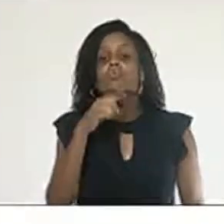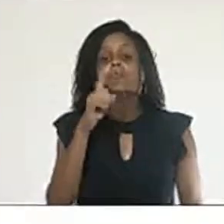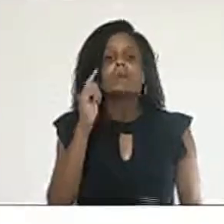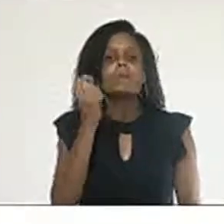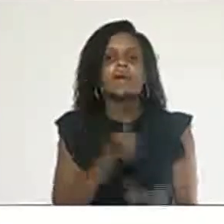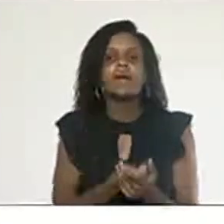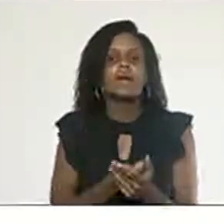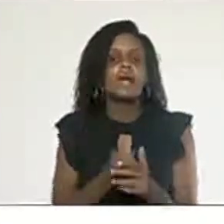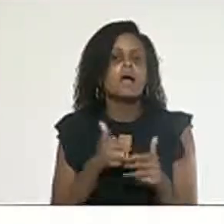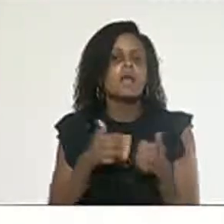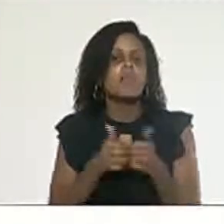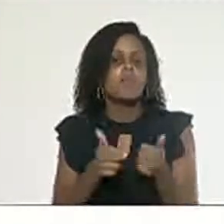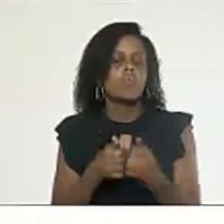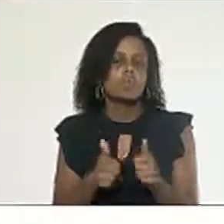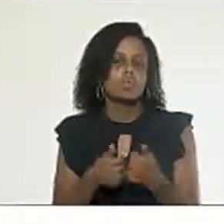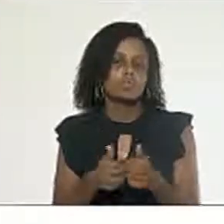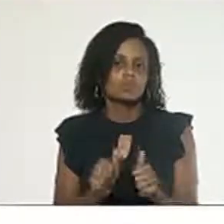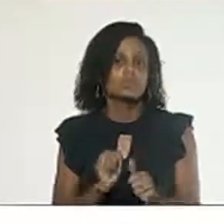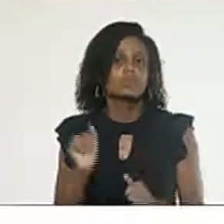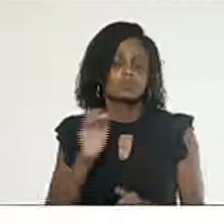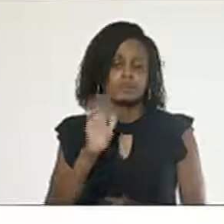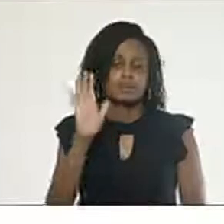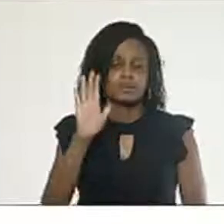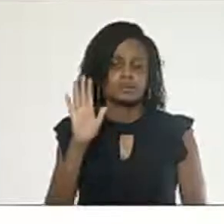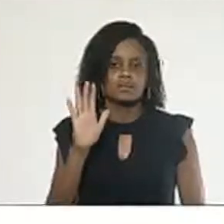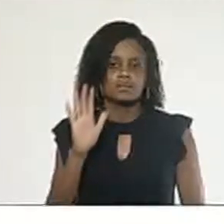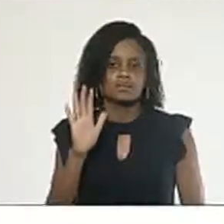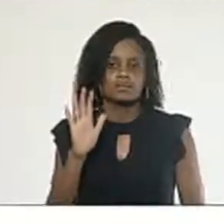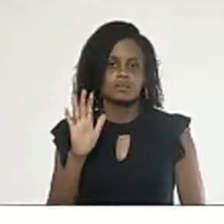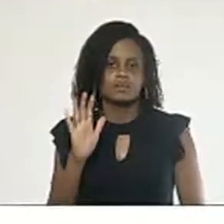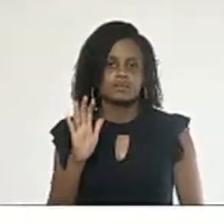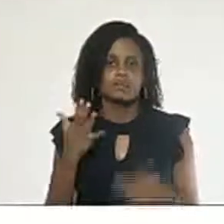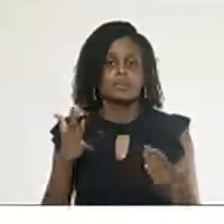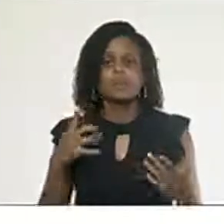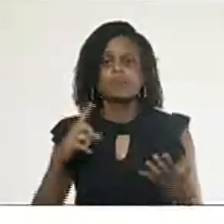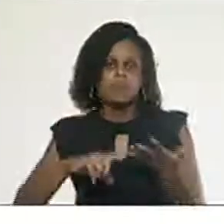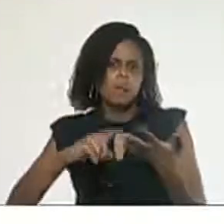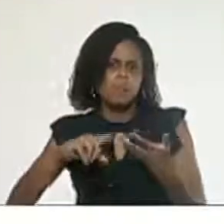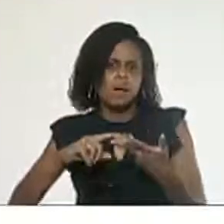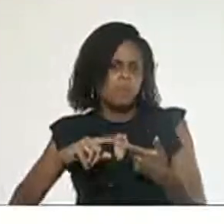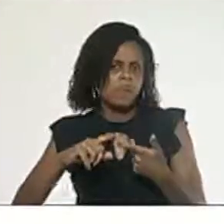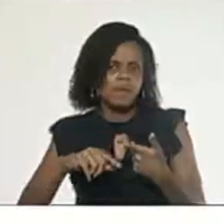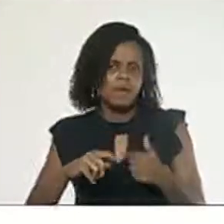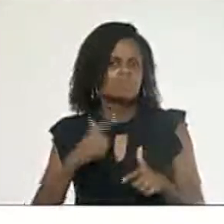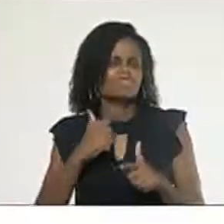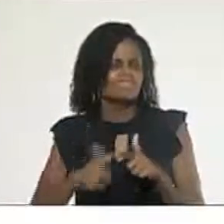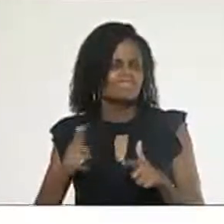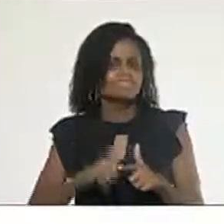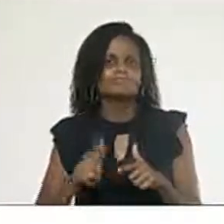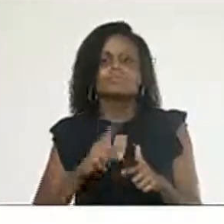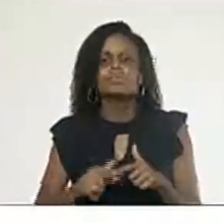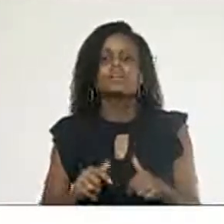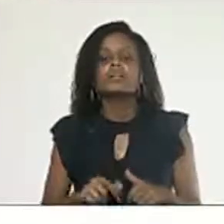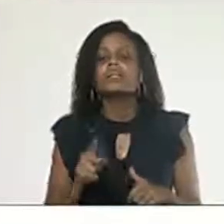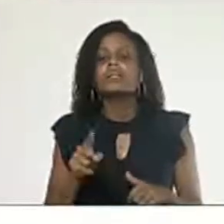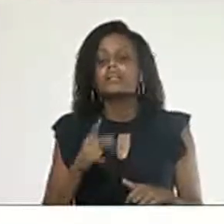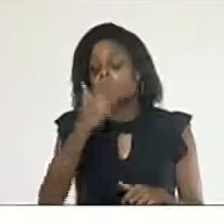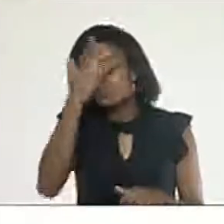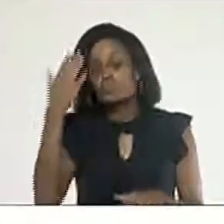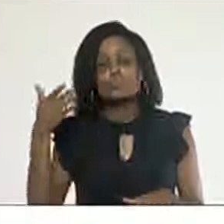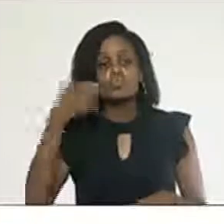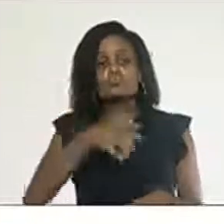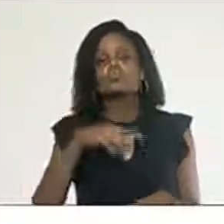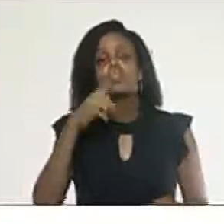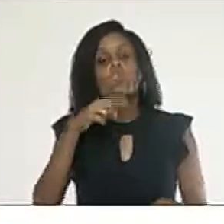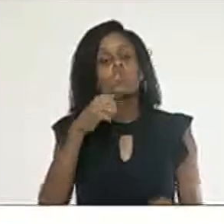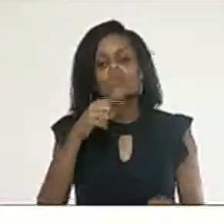pagar a passagem de ônibus, que é muito caro. Então, são vários elementos que espantam o povo dessa casa.